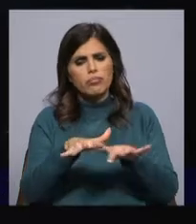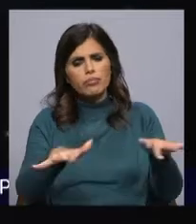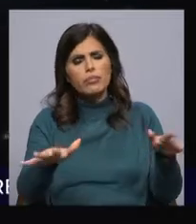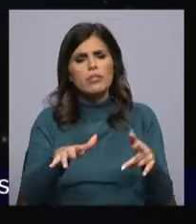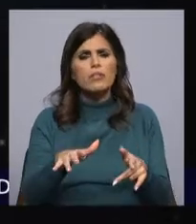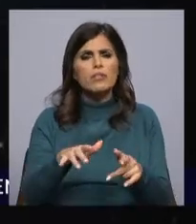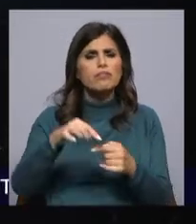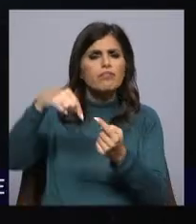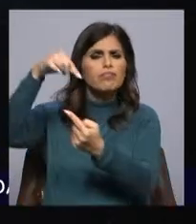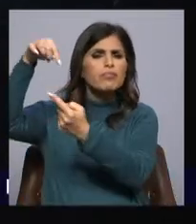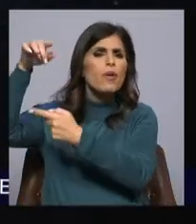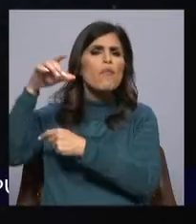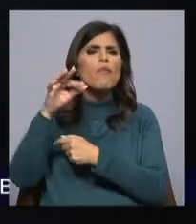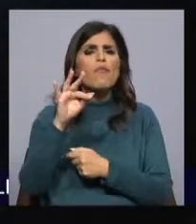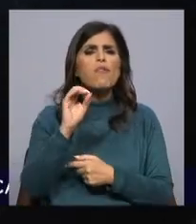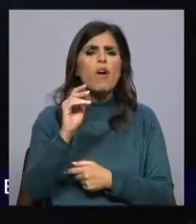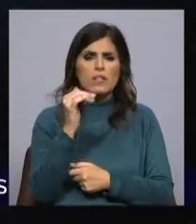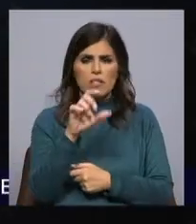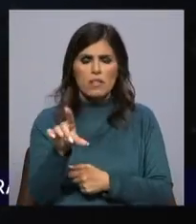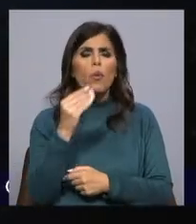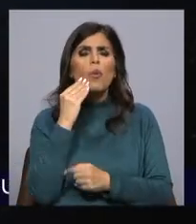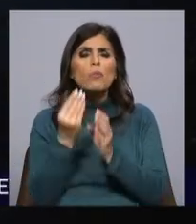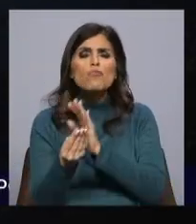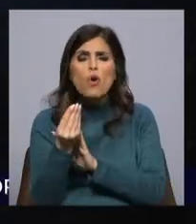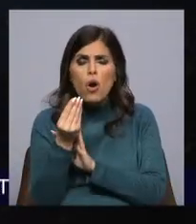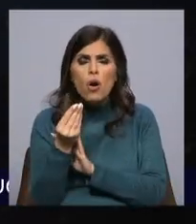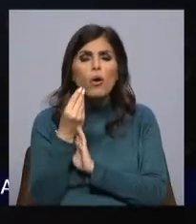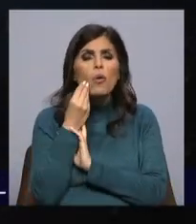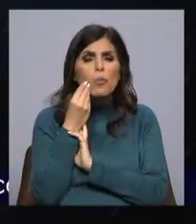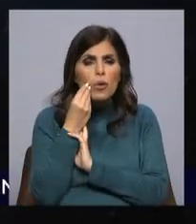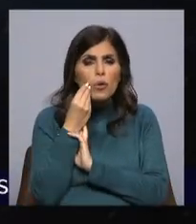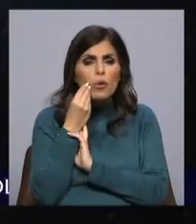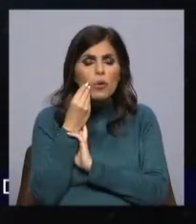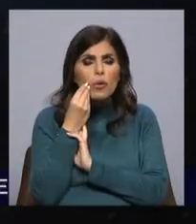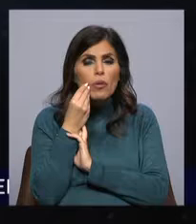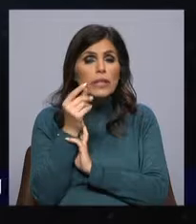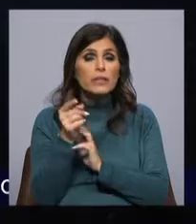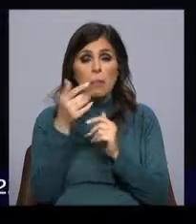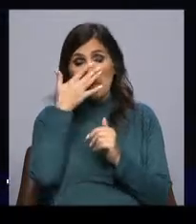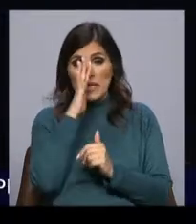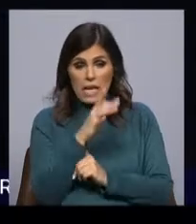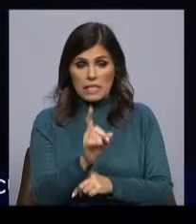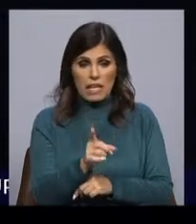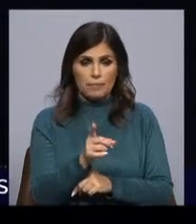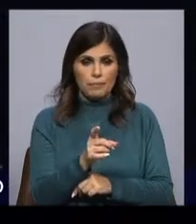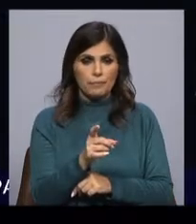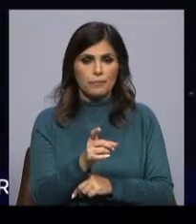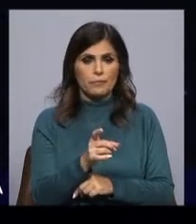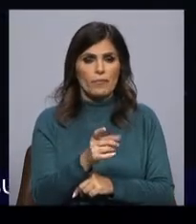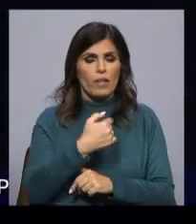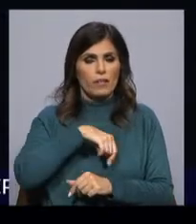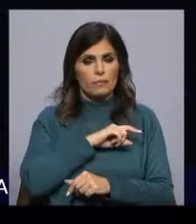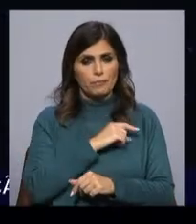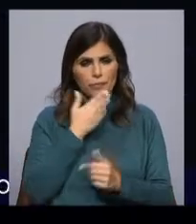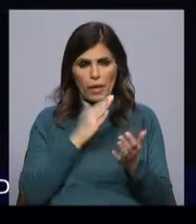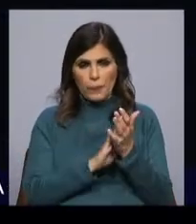que eles apareceram, estes braços espirais, na nossa Via Láctea? Bom, tudo indica que estamos perante a